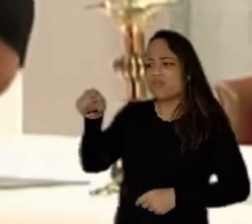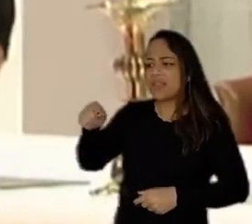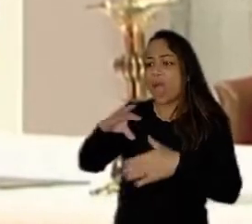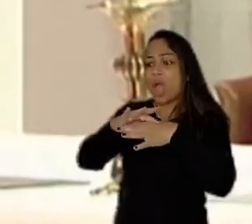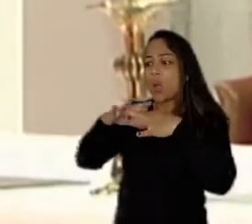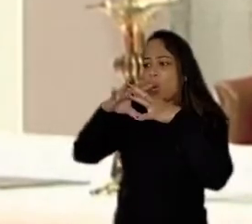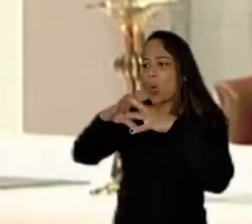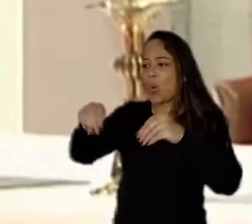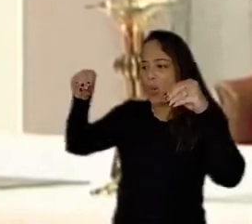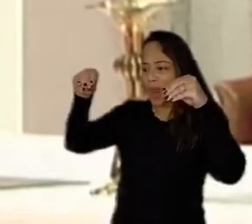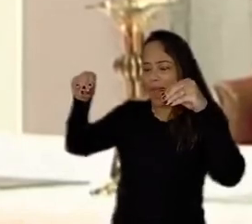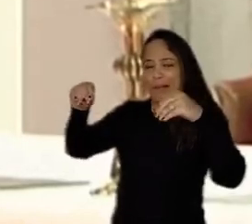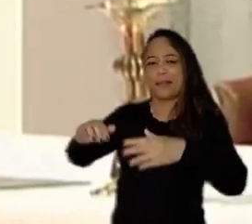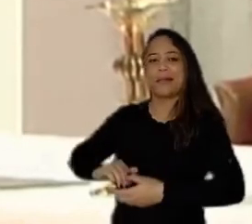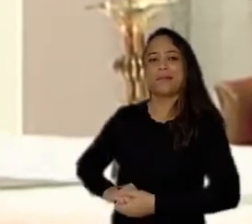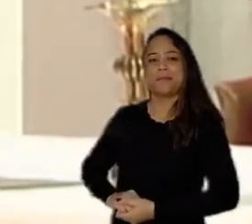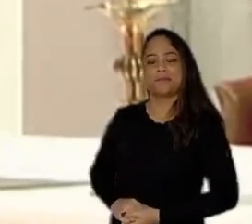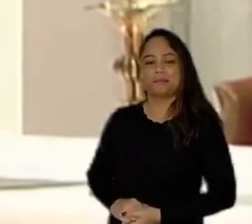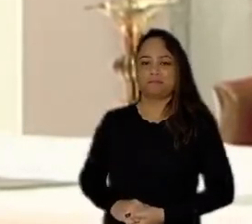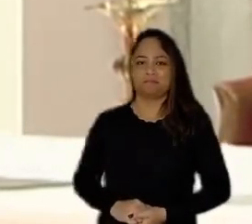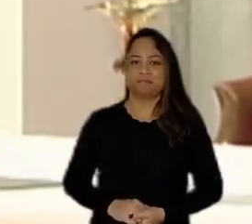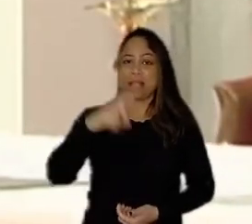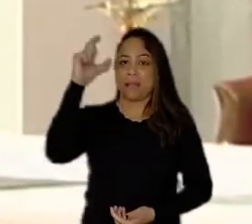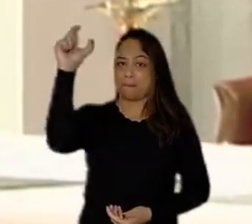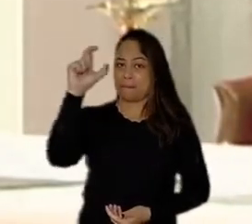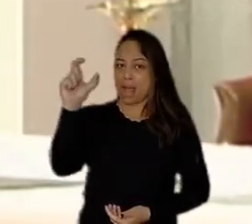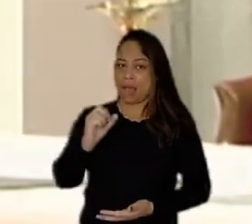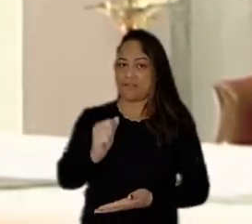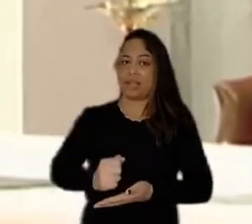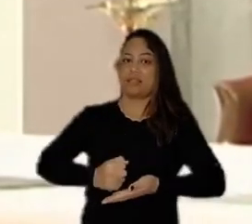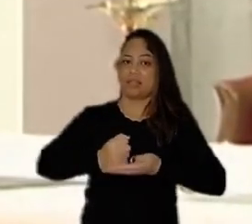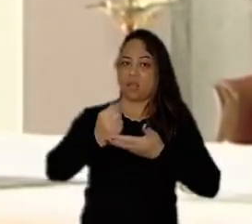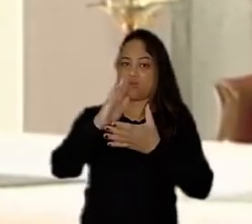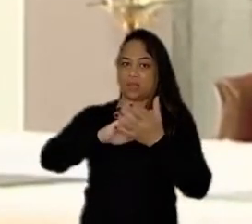curada da tua doença. Palavra da salvação.